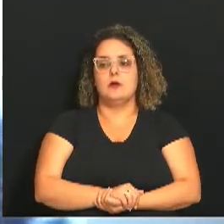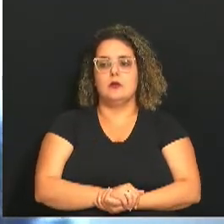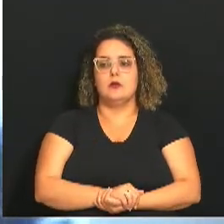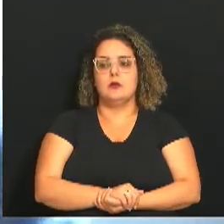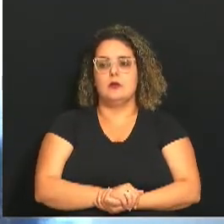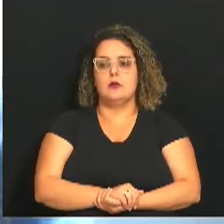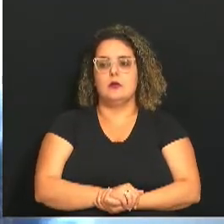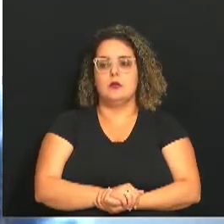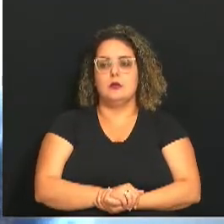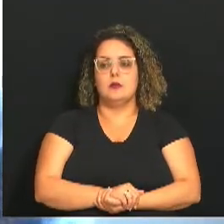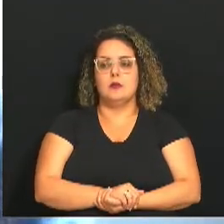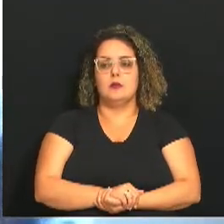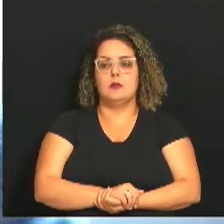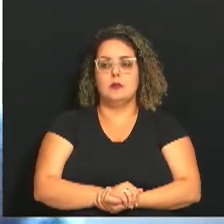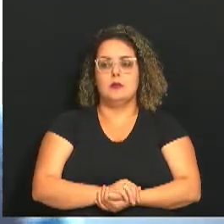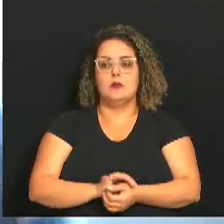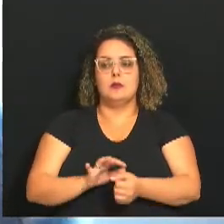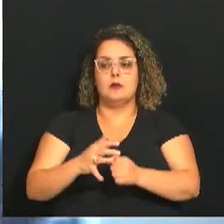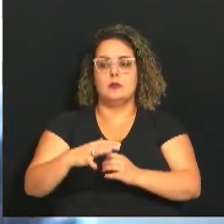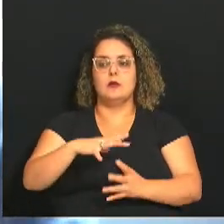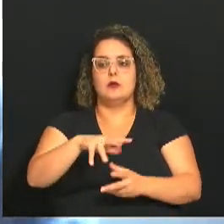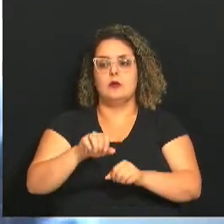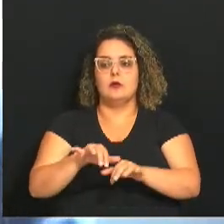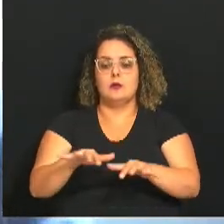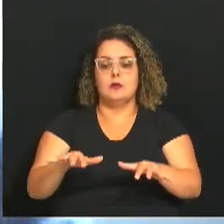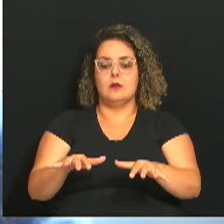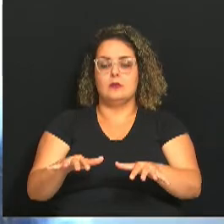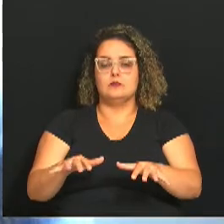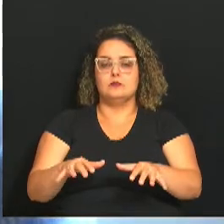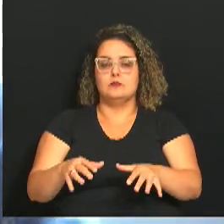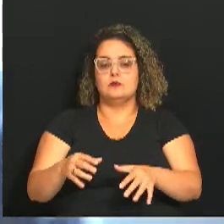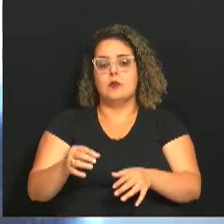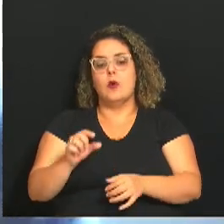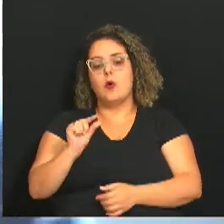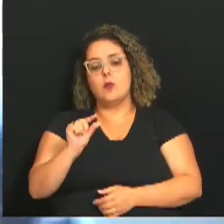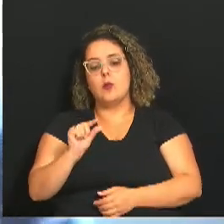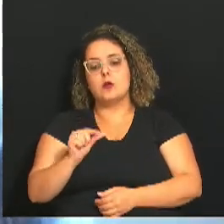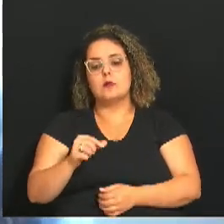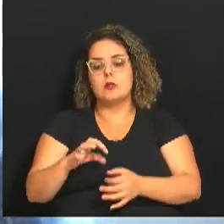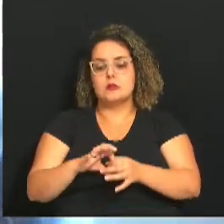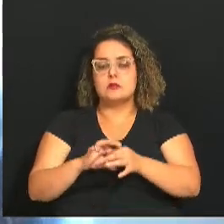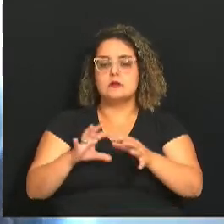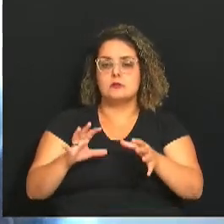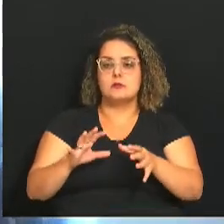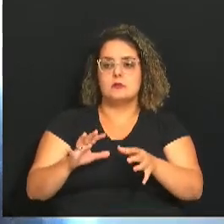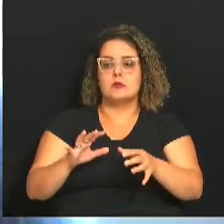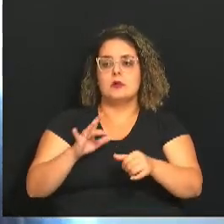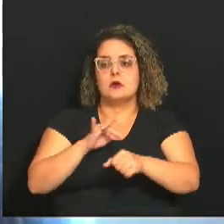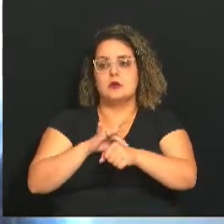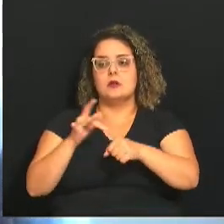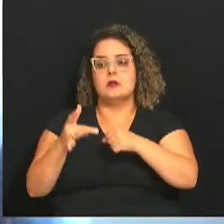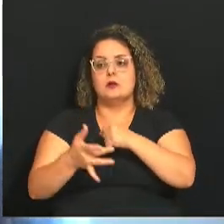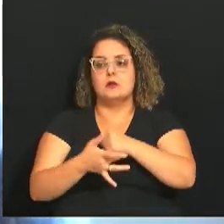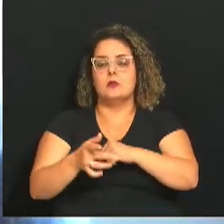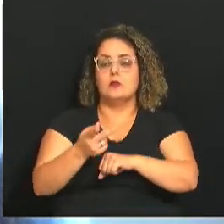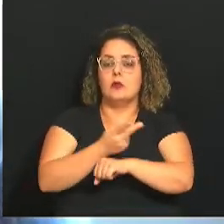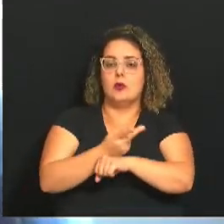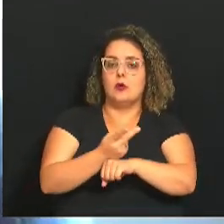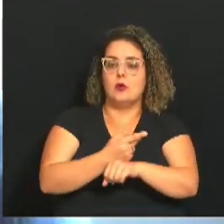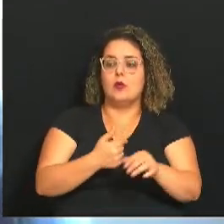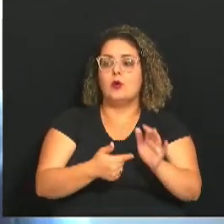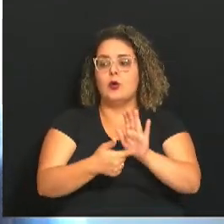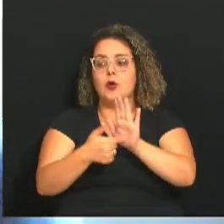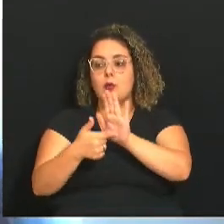afrouxando um pouco, né, as regras estão se flexibilizando, mas através das redes sociais a gente sempre procura mostrar,